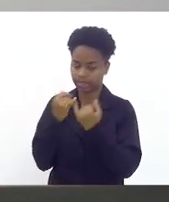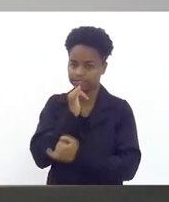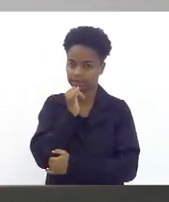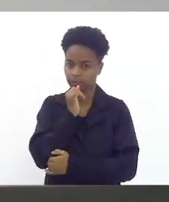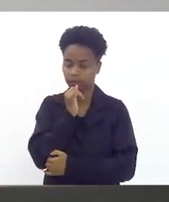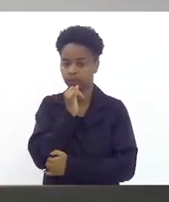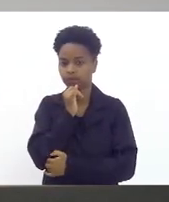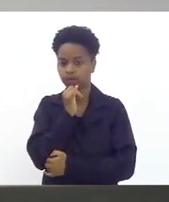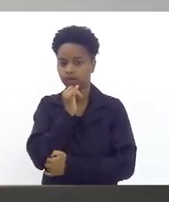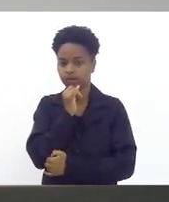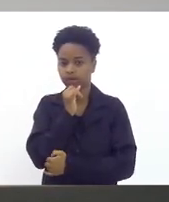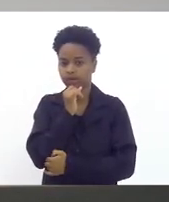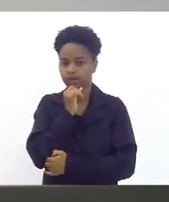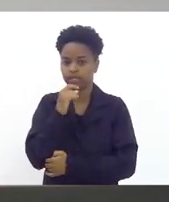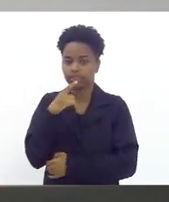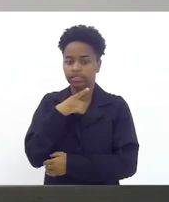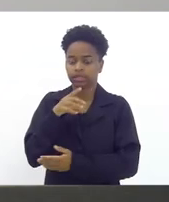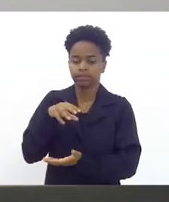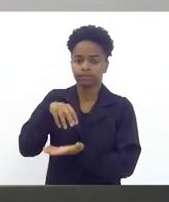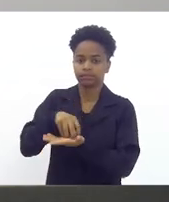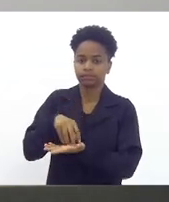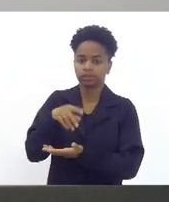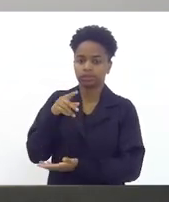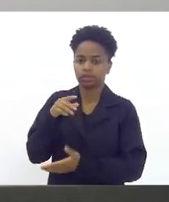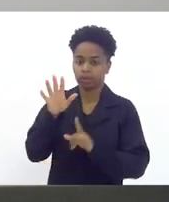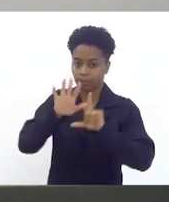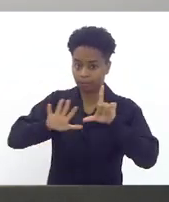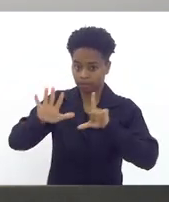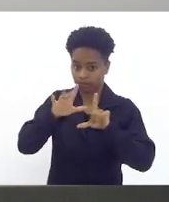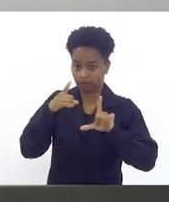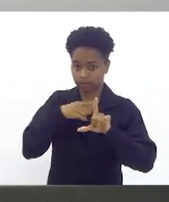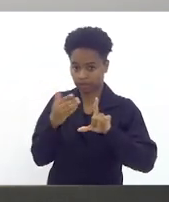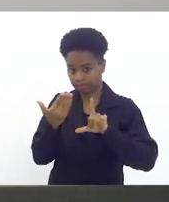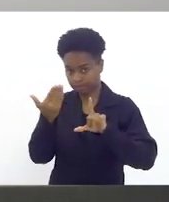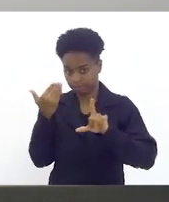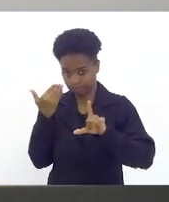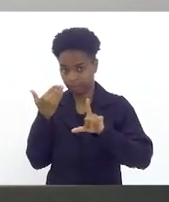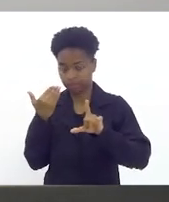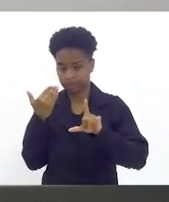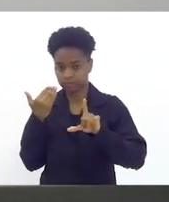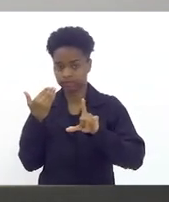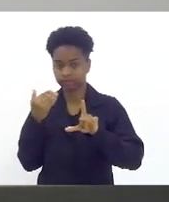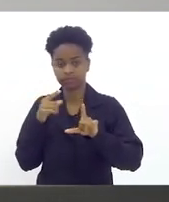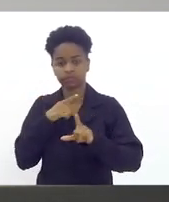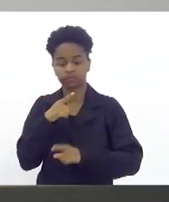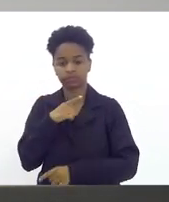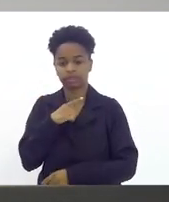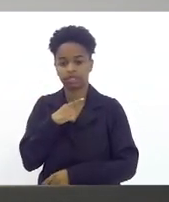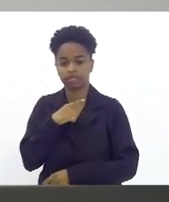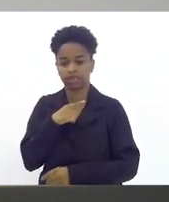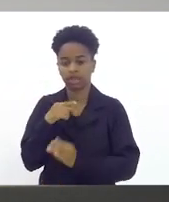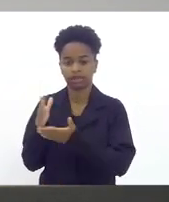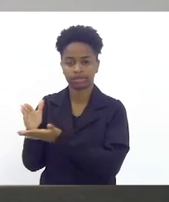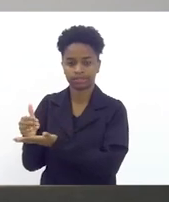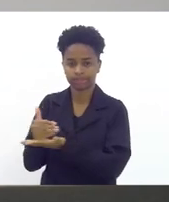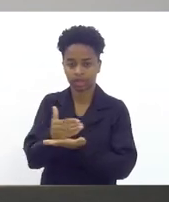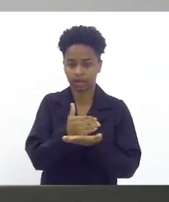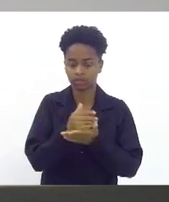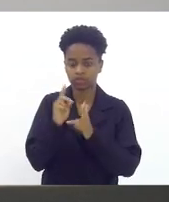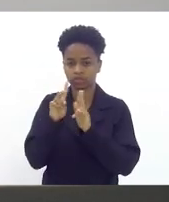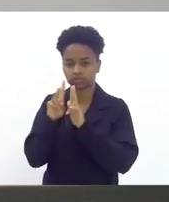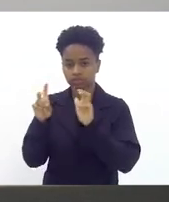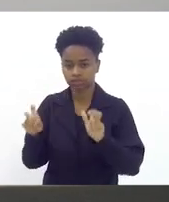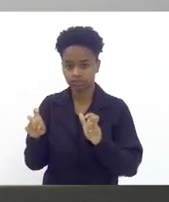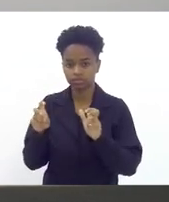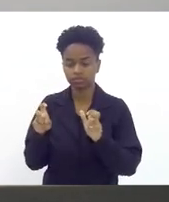no próprio Observatório ou no portal que existia da Restauração Florestal Fluminense ele tinha os dados relacionados